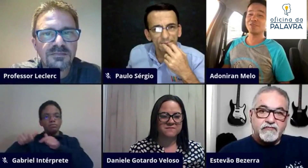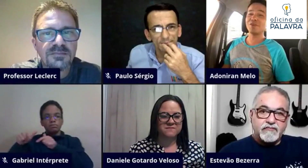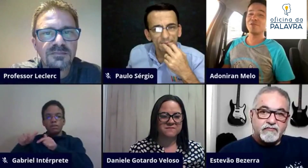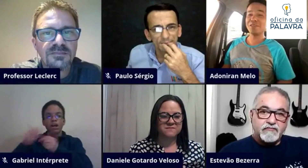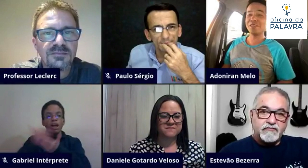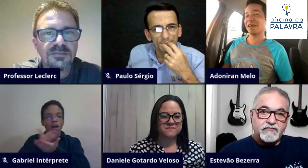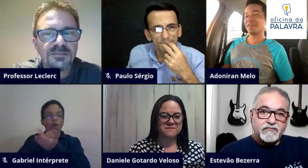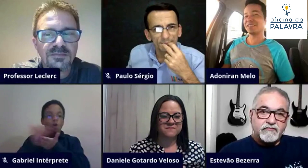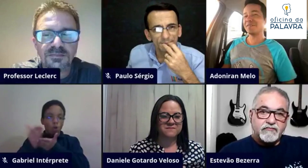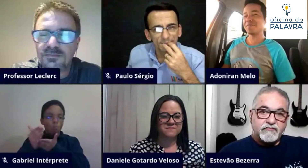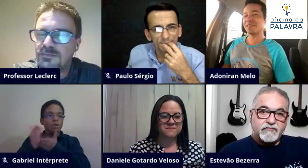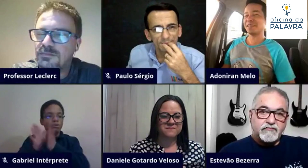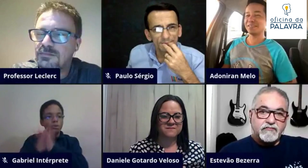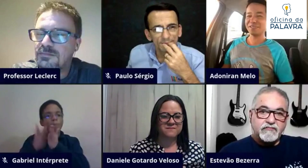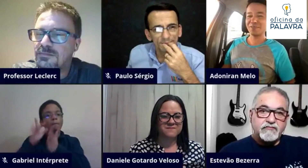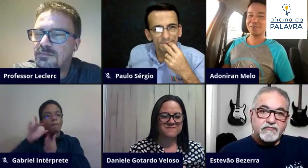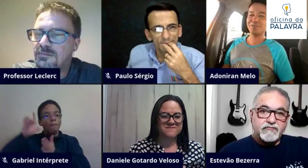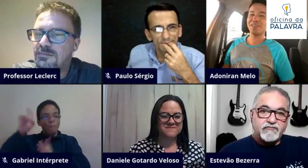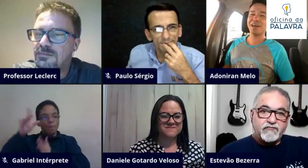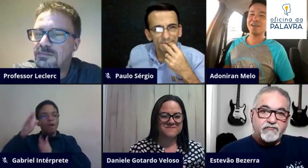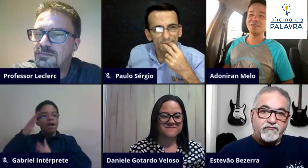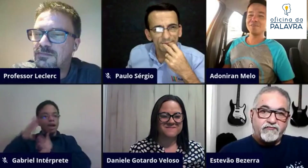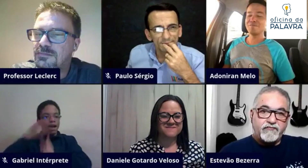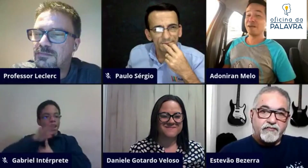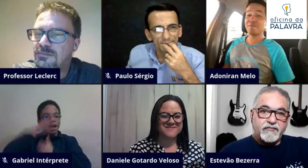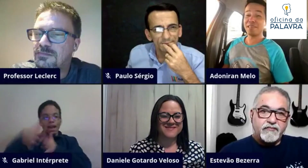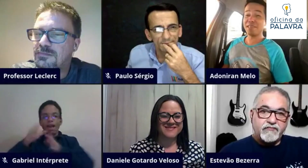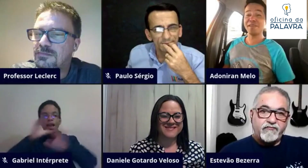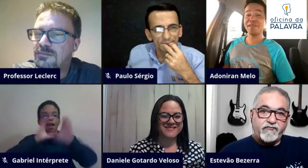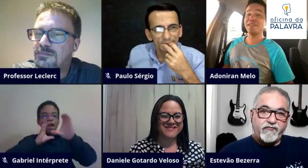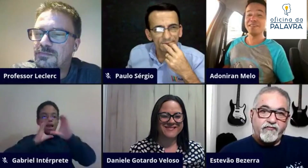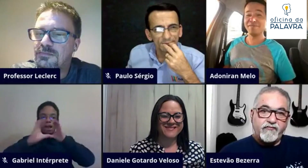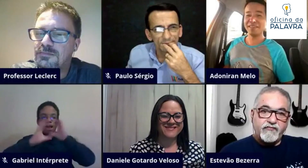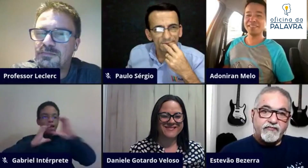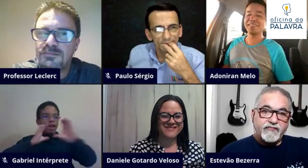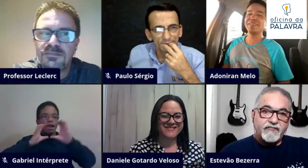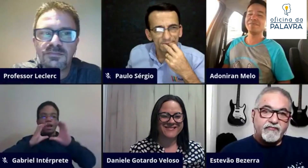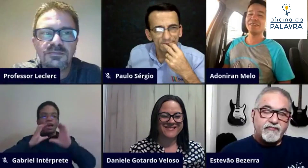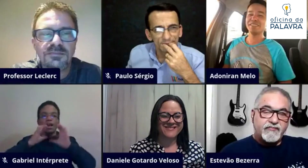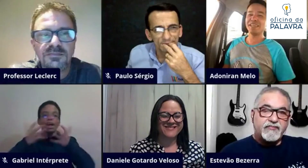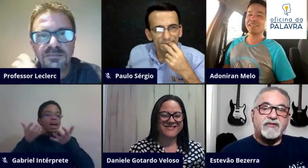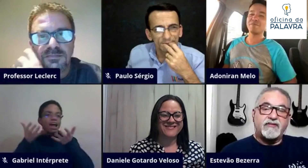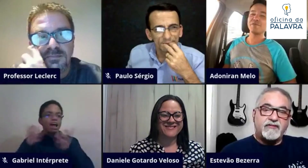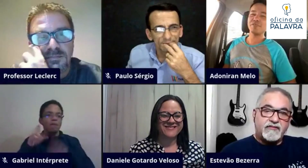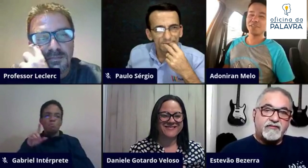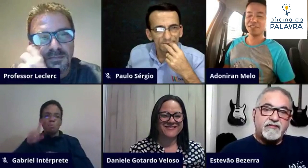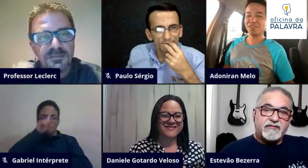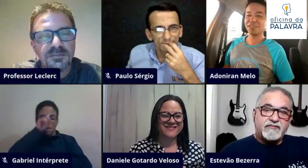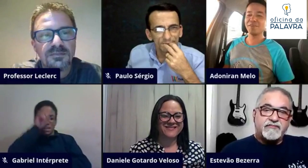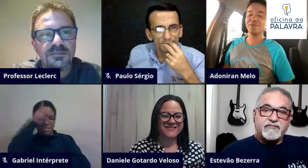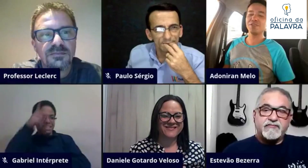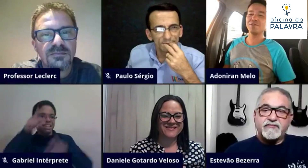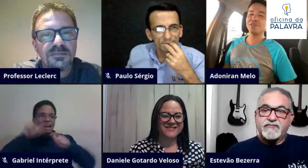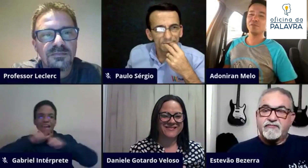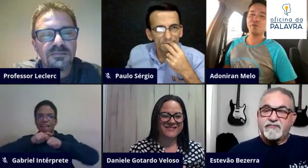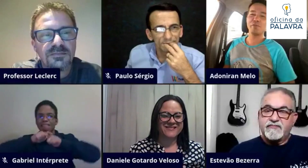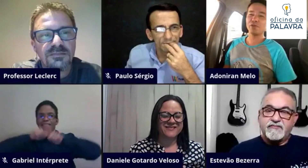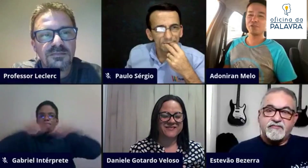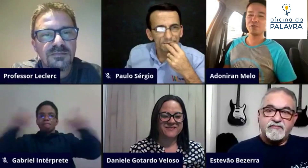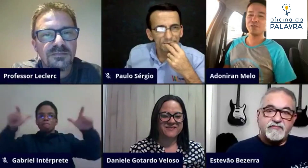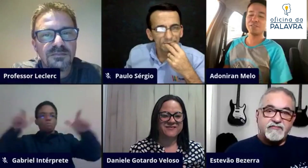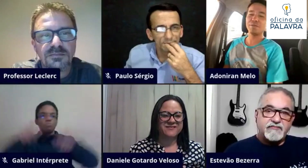em Libras comunicar, sem pretensão de virar uma Bíblia em Libras, mas acabou virando, acabou